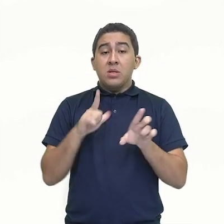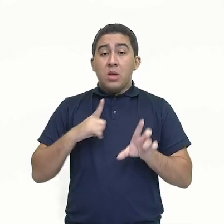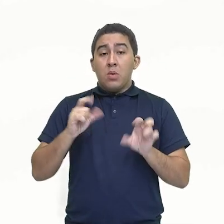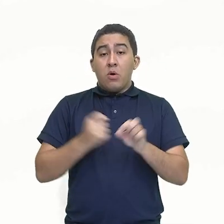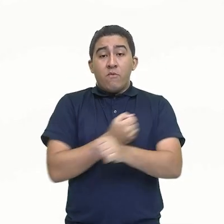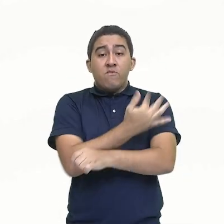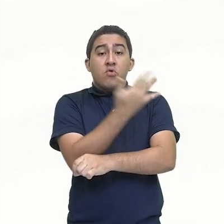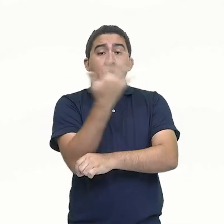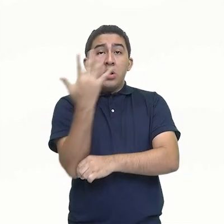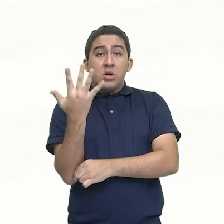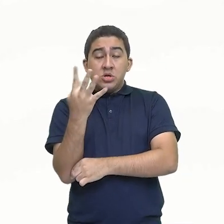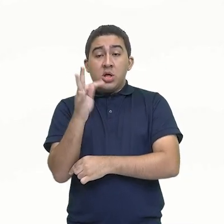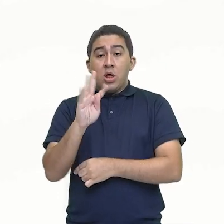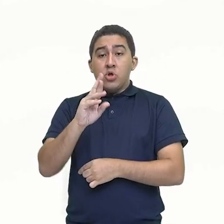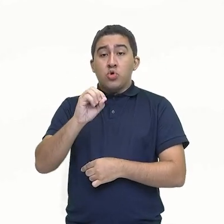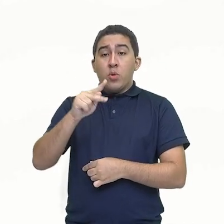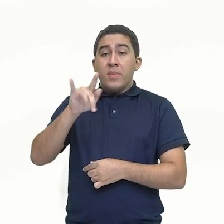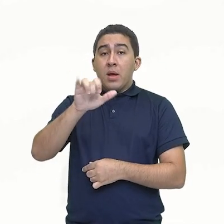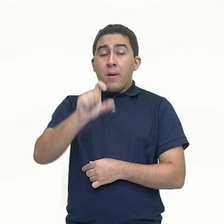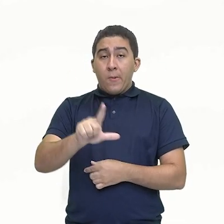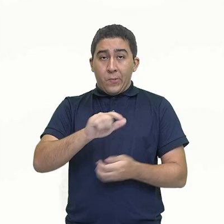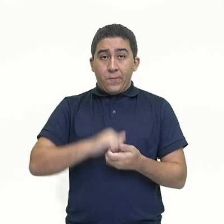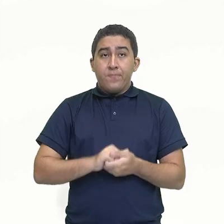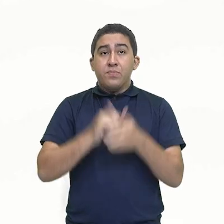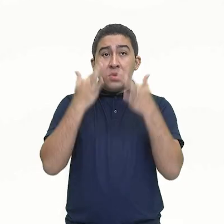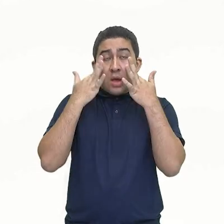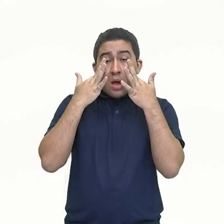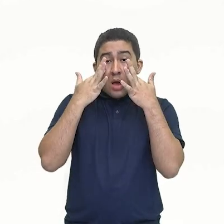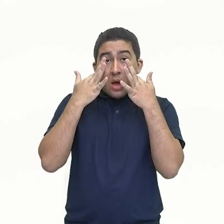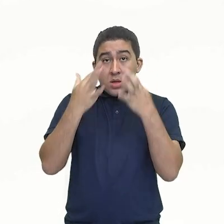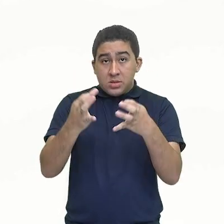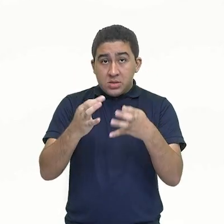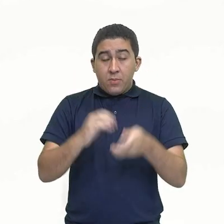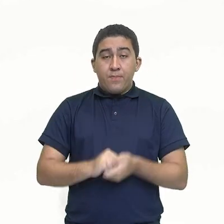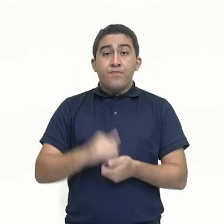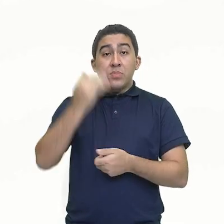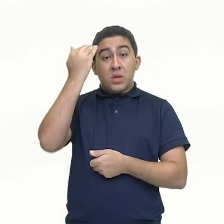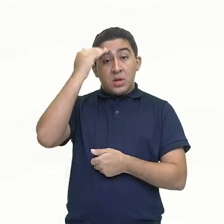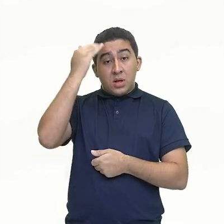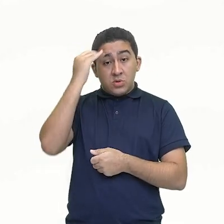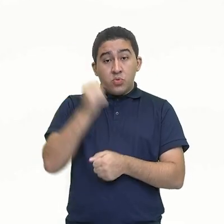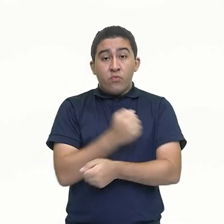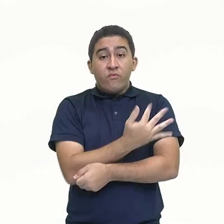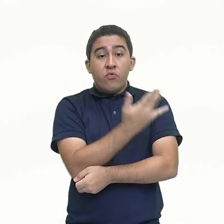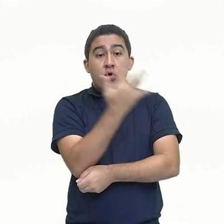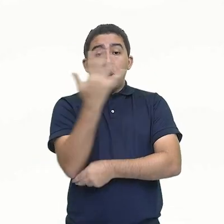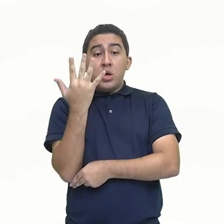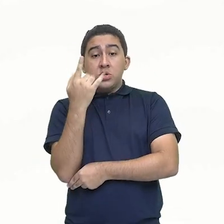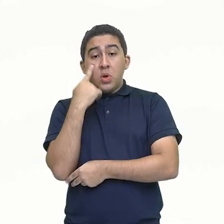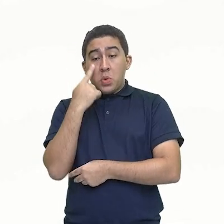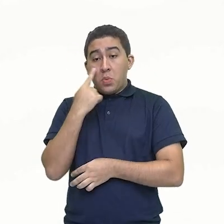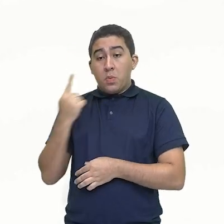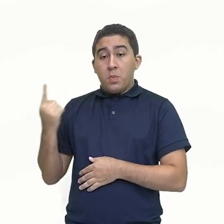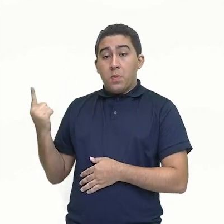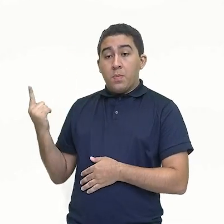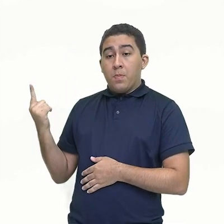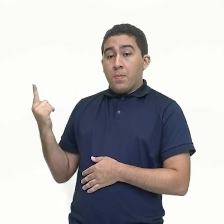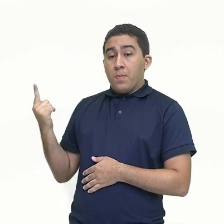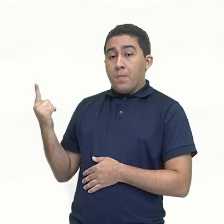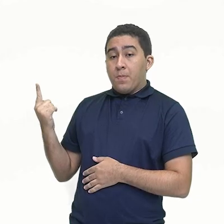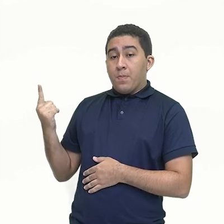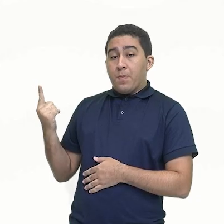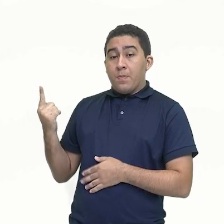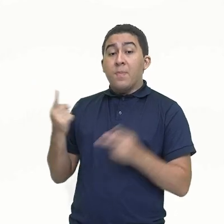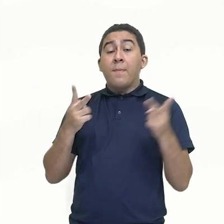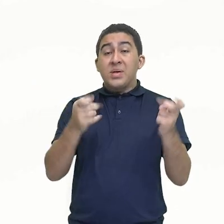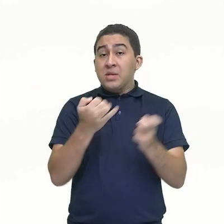as florestas tropicais. Percebam que aqui, em se tratando de florestas tropicais, ó, vou fazer um risco aqui, ó. Tá vendo a